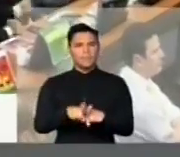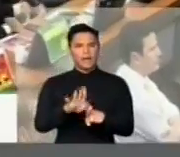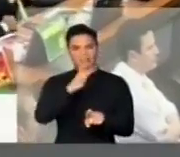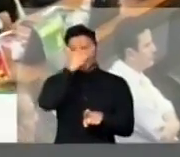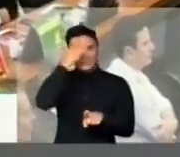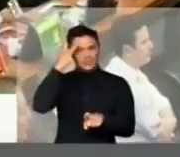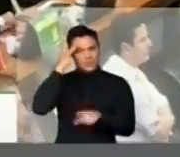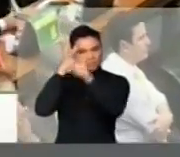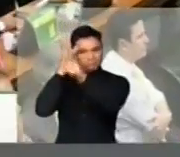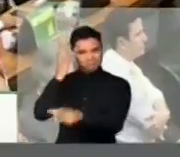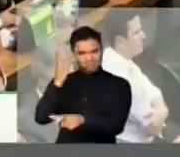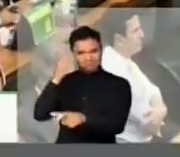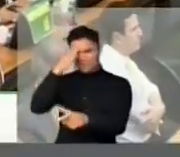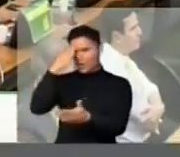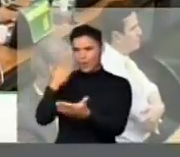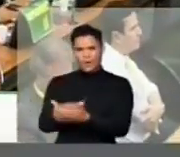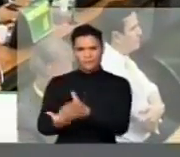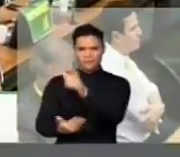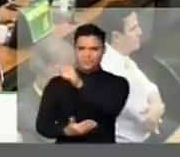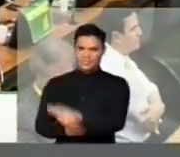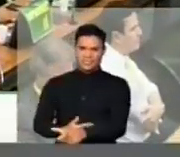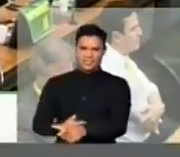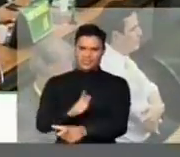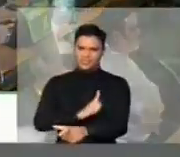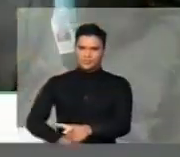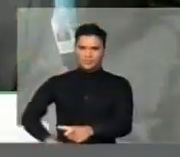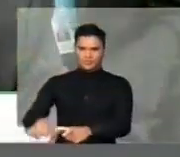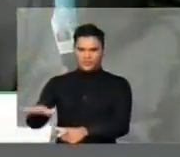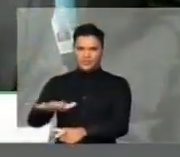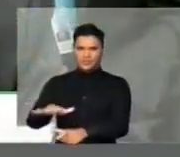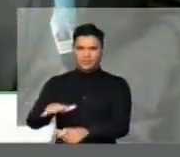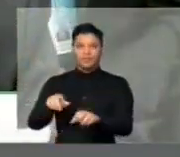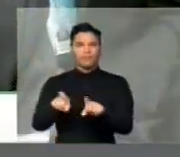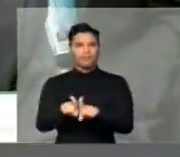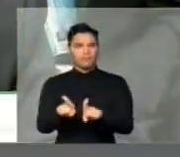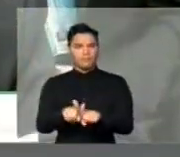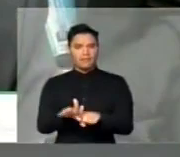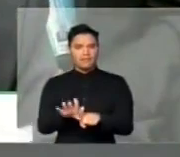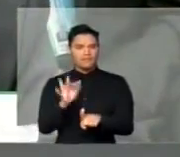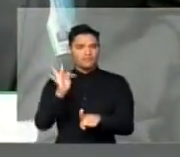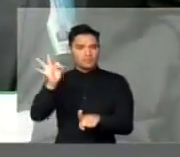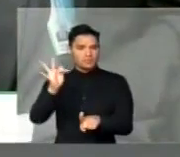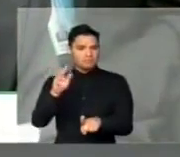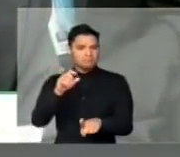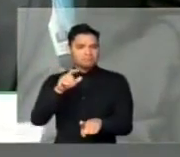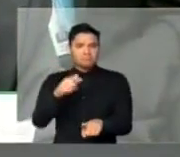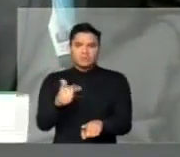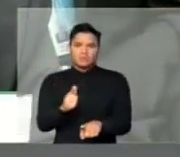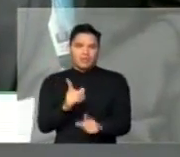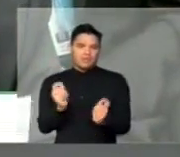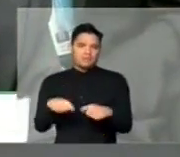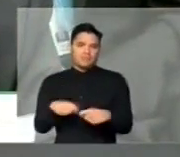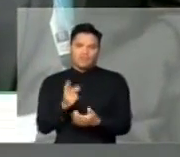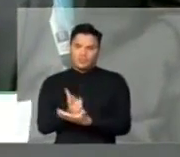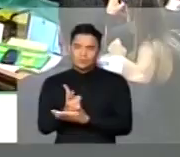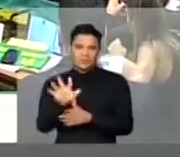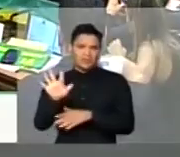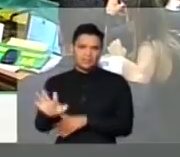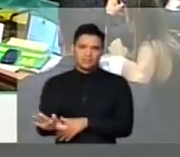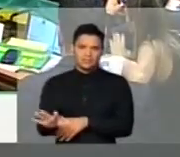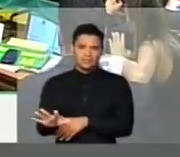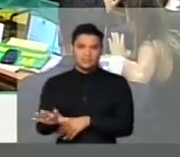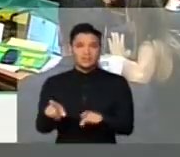confia nesse governo e não há, infelizmente, qualquer perspectiva de mudança. Ressalto mais uma vez que